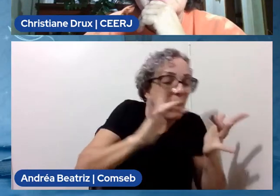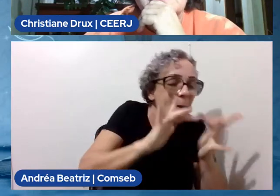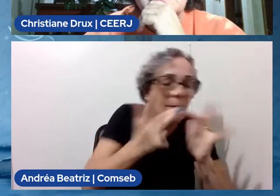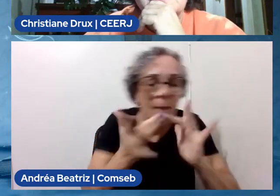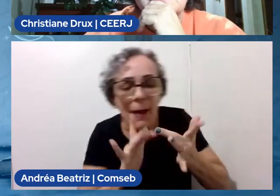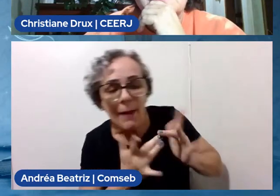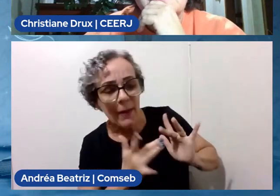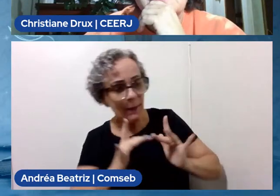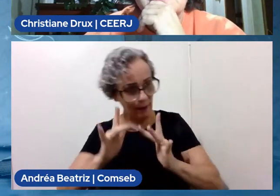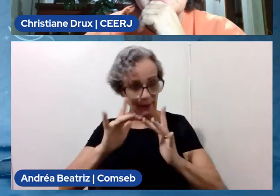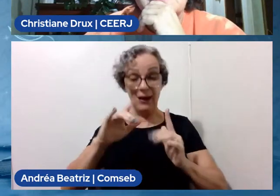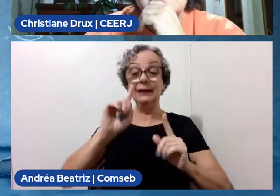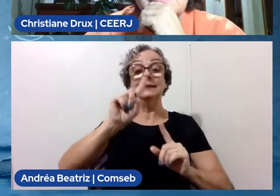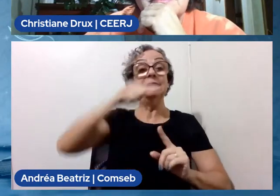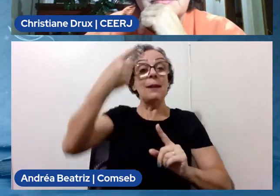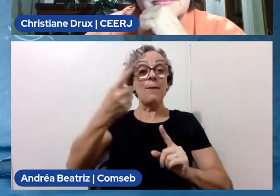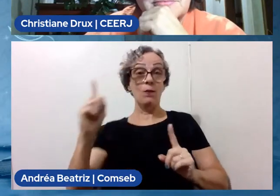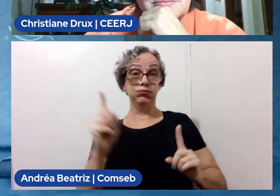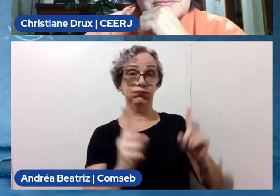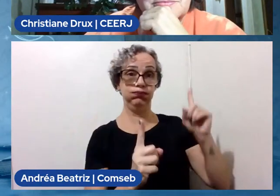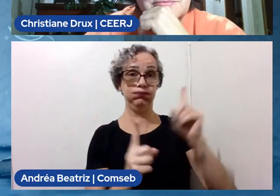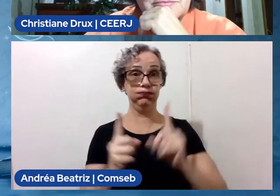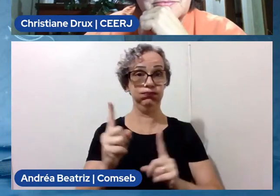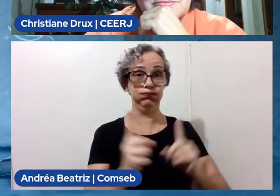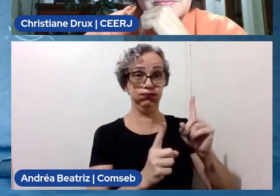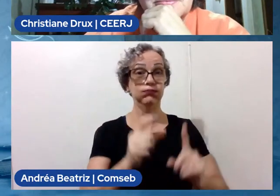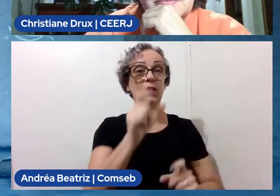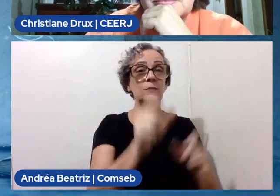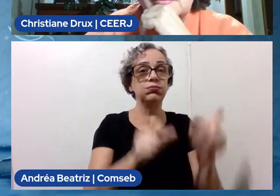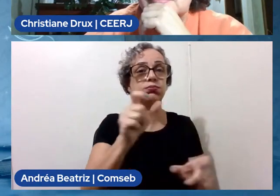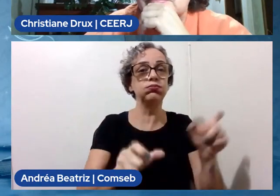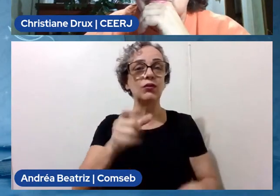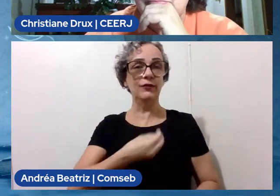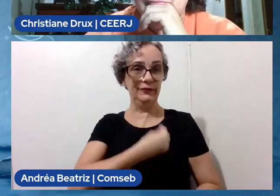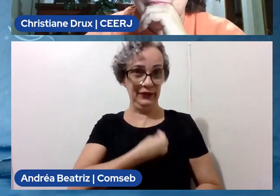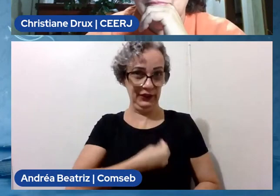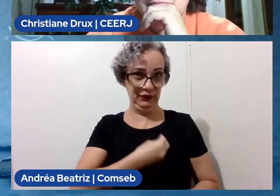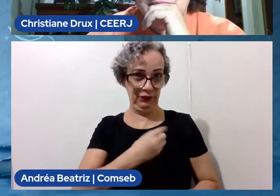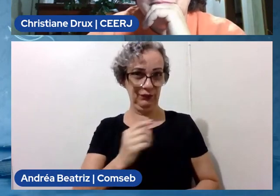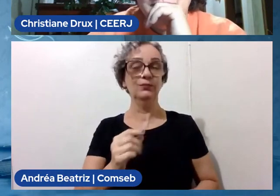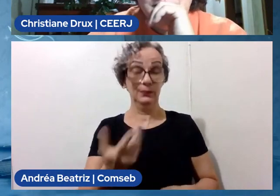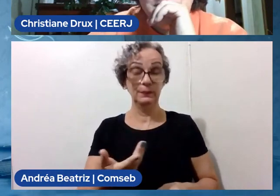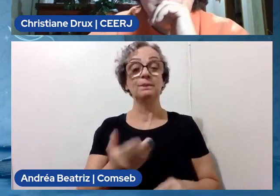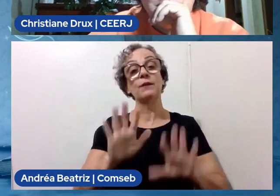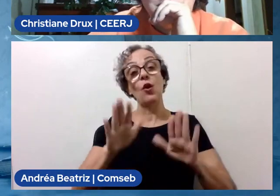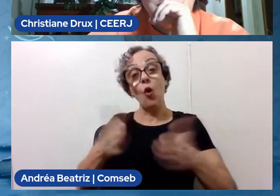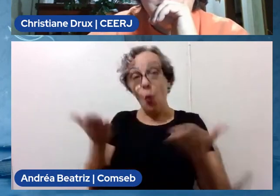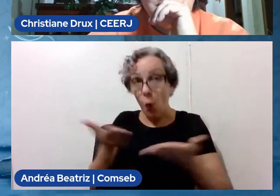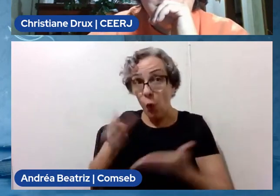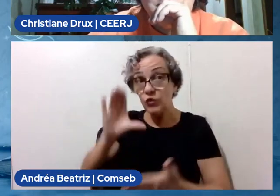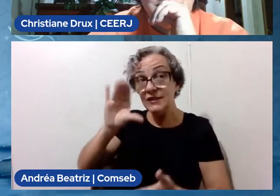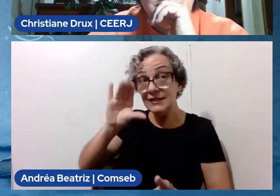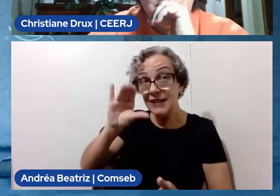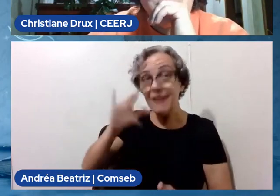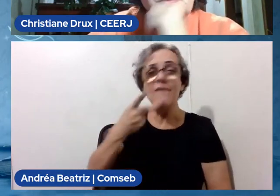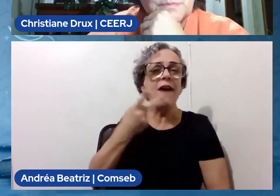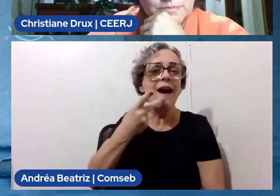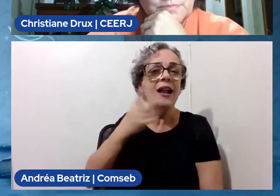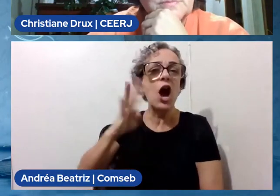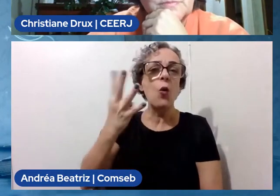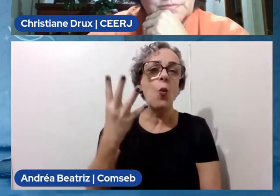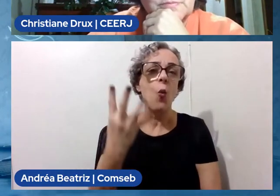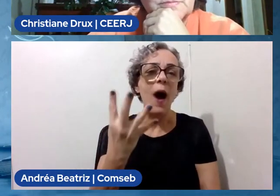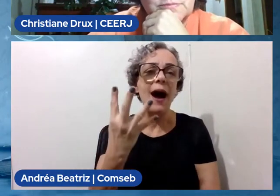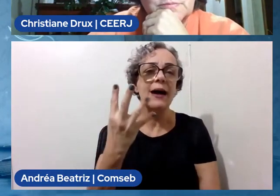vivos que ali chegariam. Hoje a gente sabe que a ciência tem mostrado que faz aproximadamente 4 bilhões e meio de anos